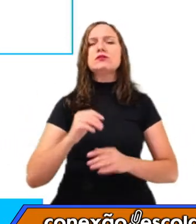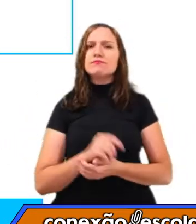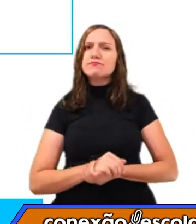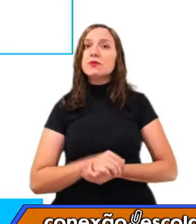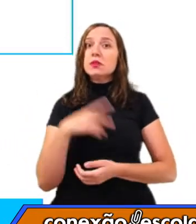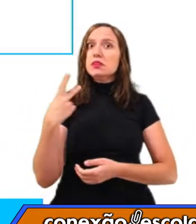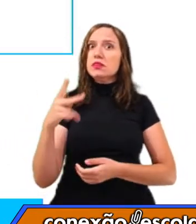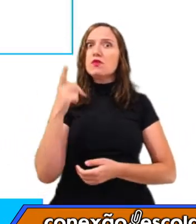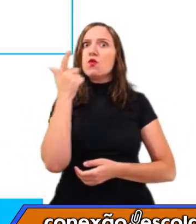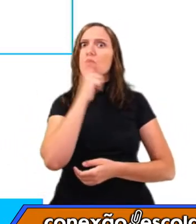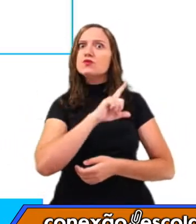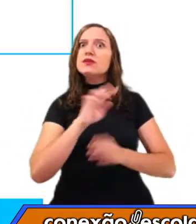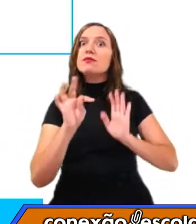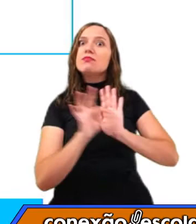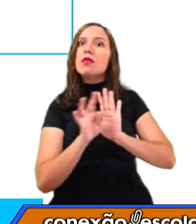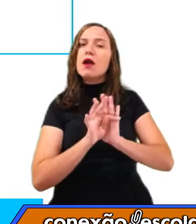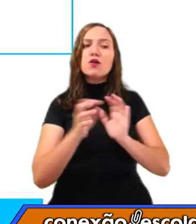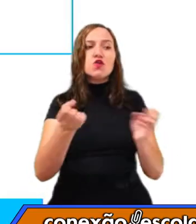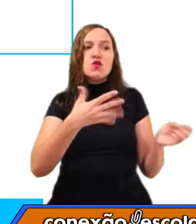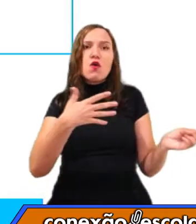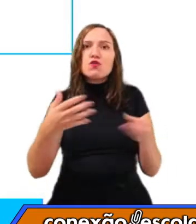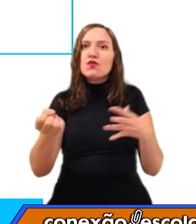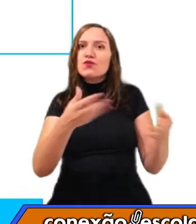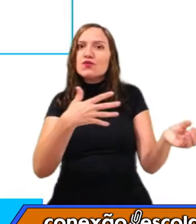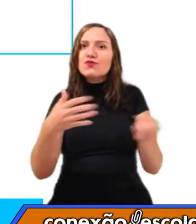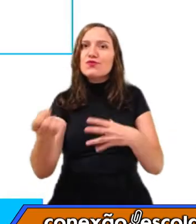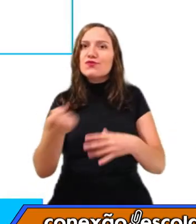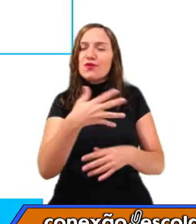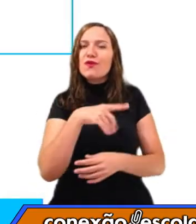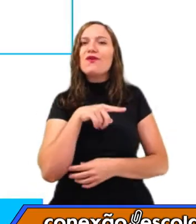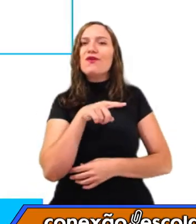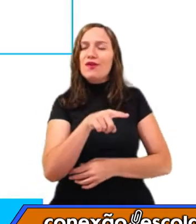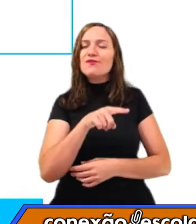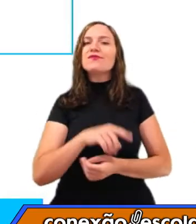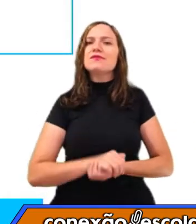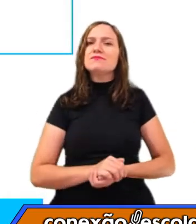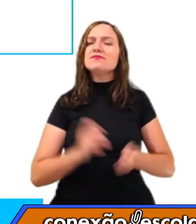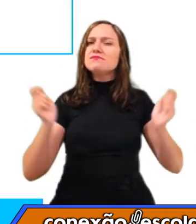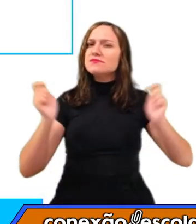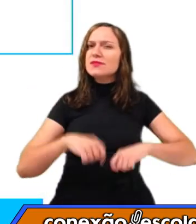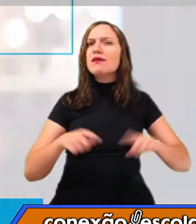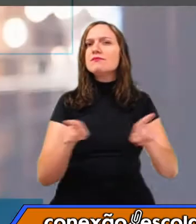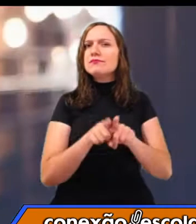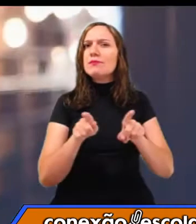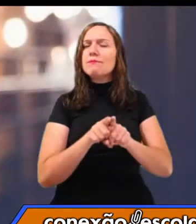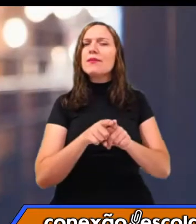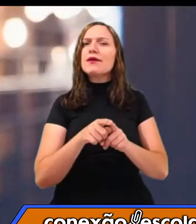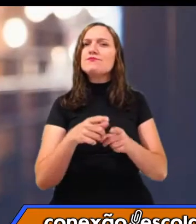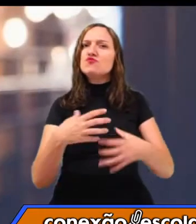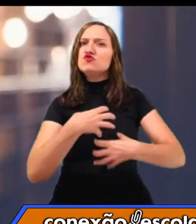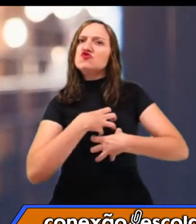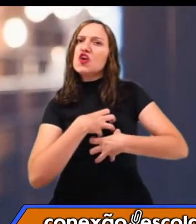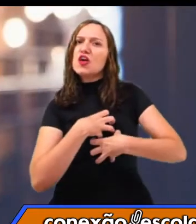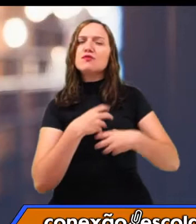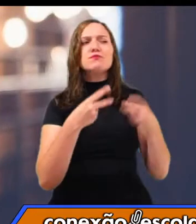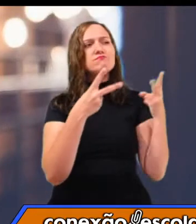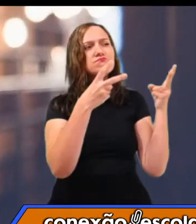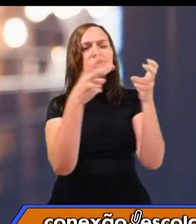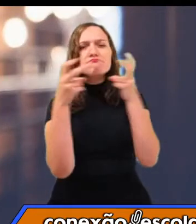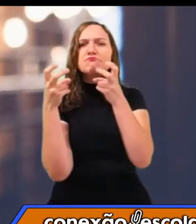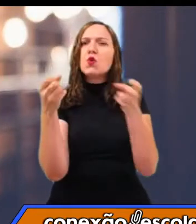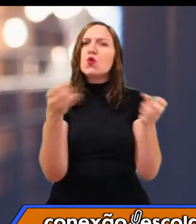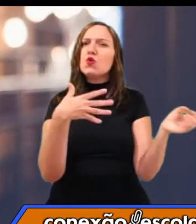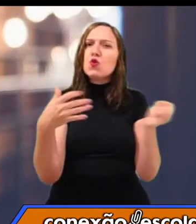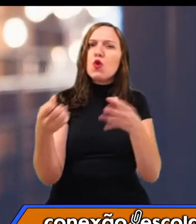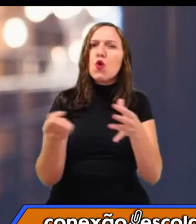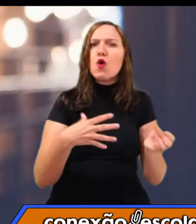desenvolveram técnicas novas e que passaram a desenvolver essas novas visões a respeito do mundo, a respeito